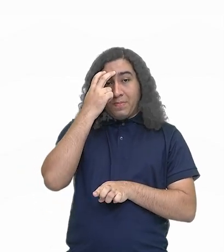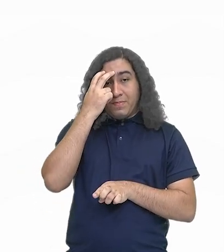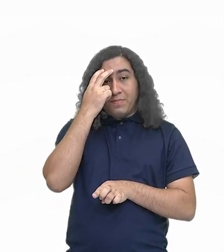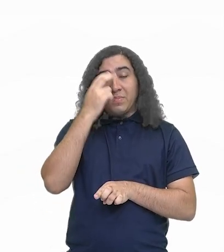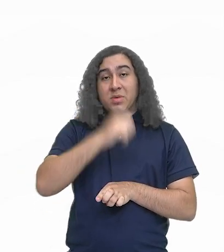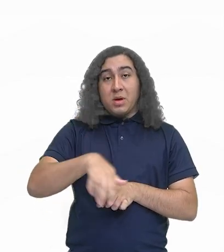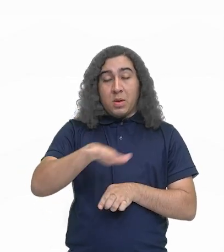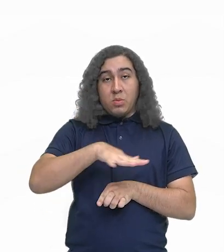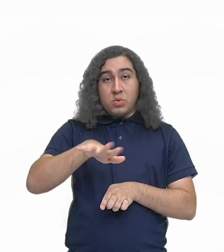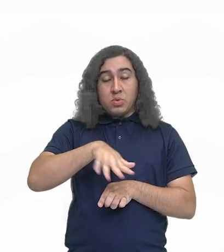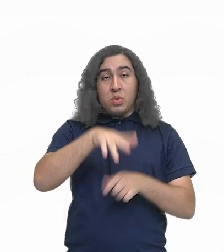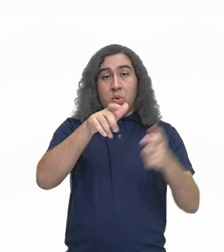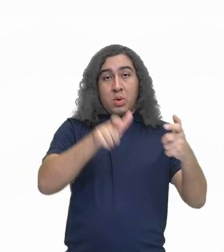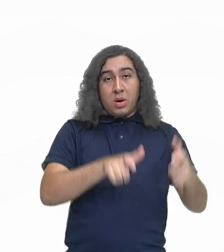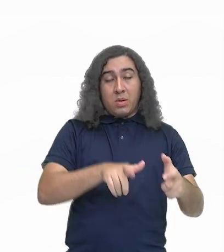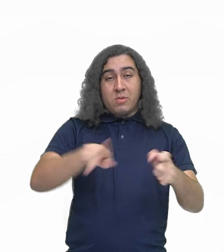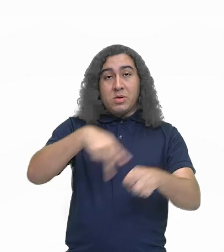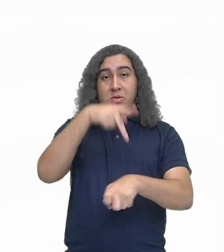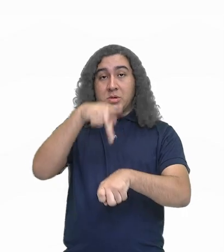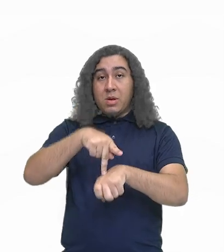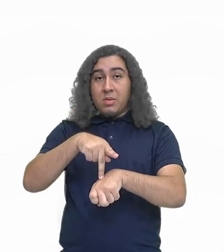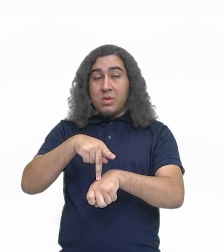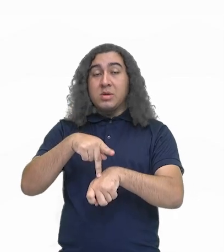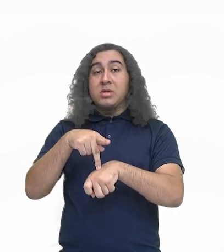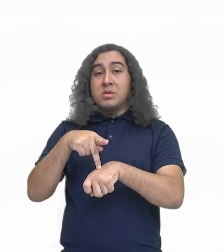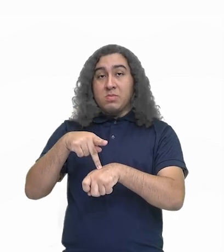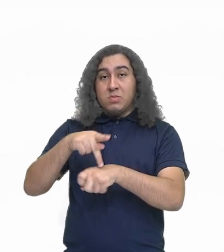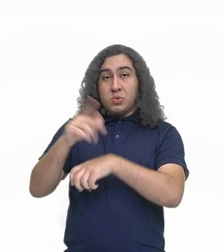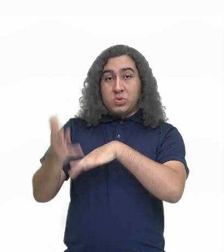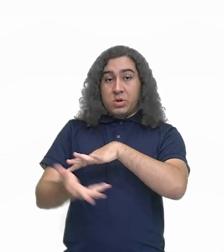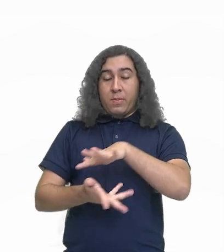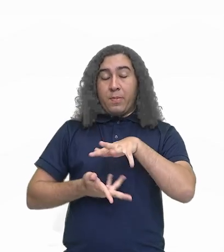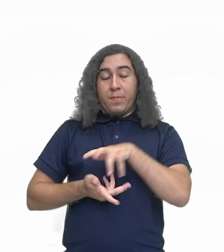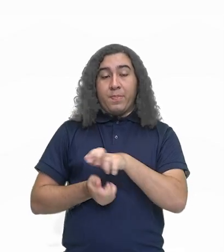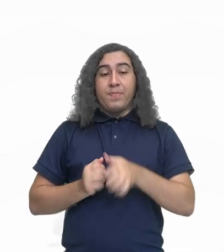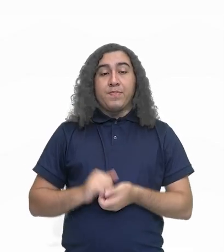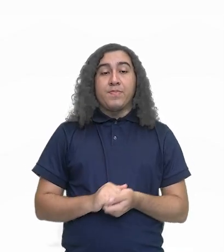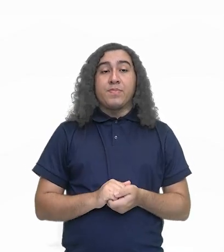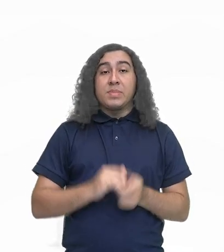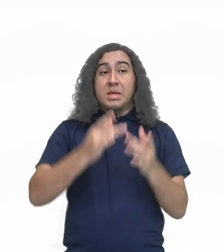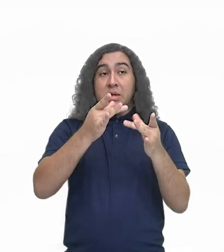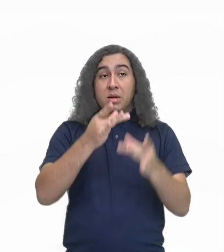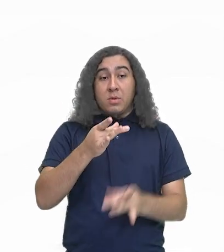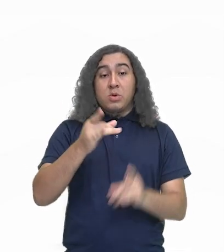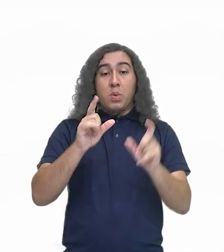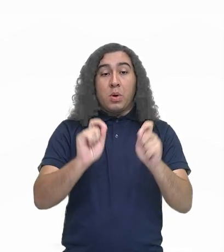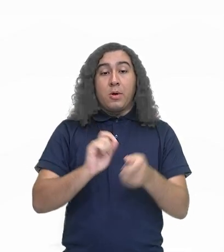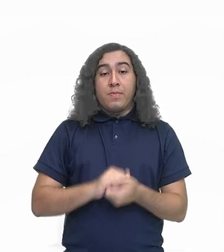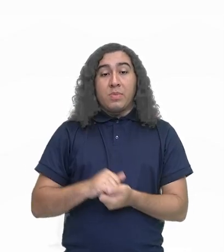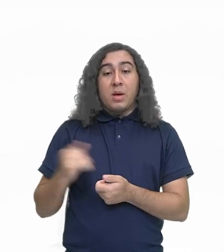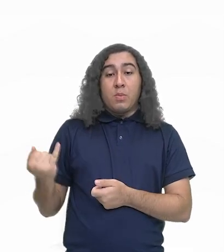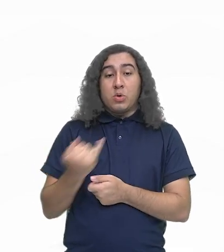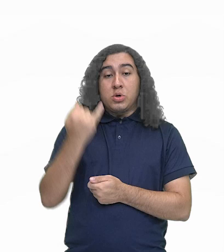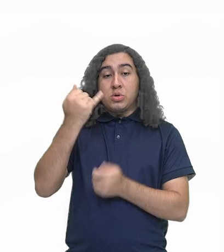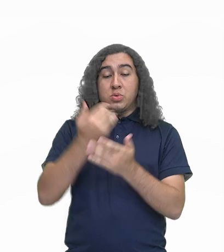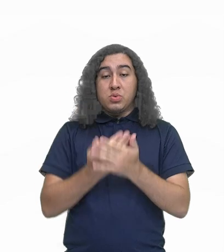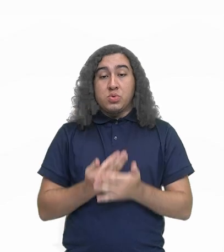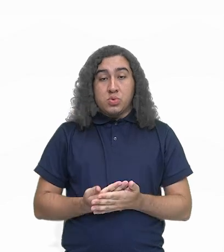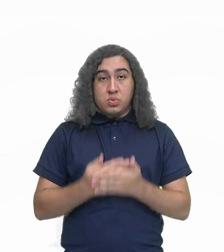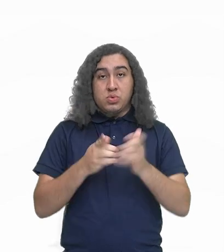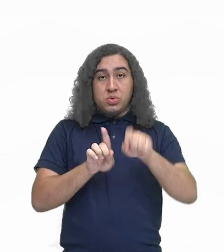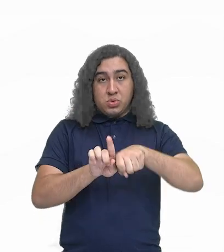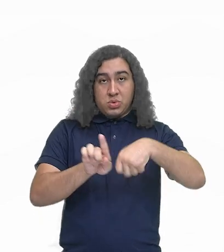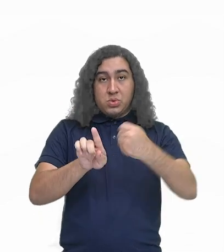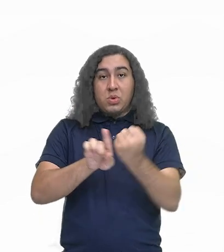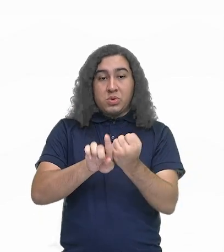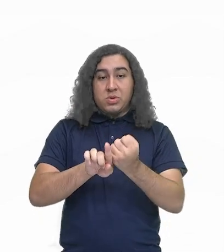culturais dos âmbitos local, nacional e mundial. E tem como detalhamento a importância